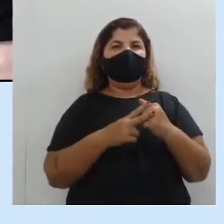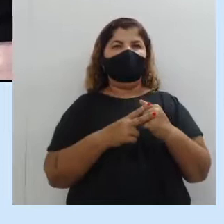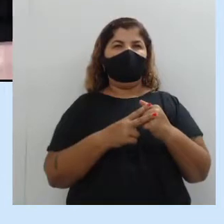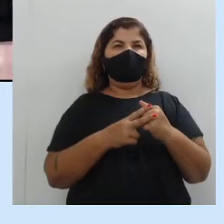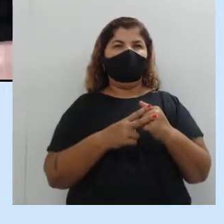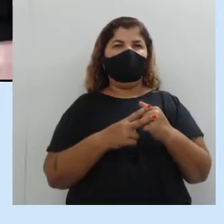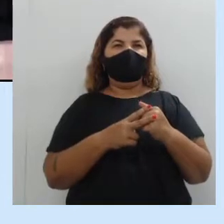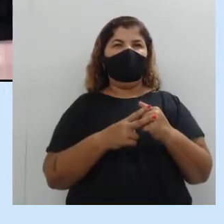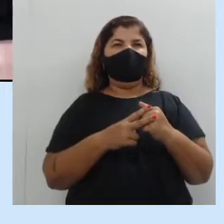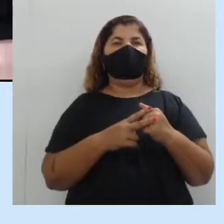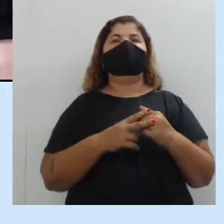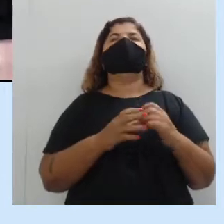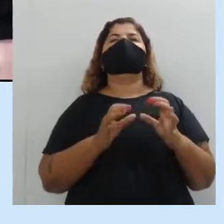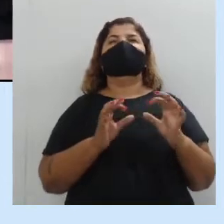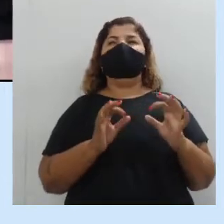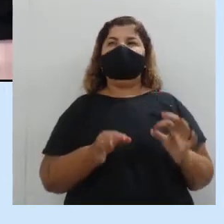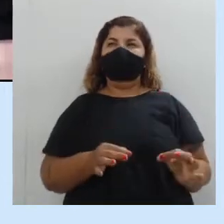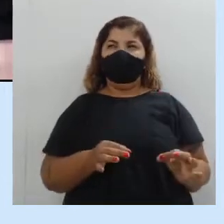Com certeza.